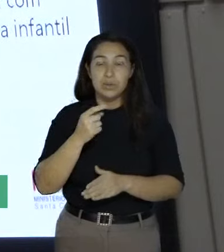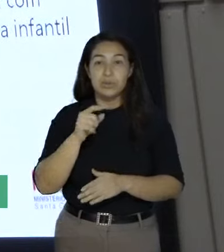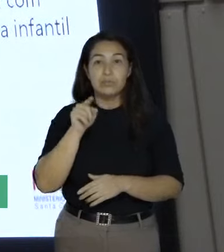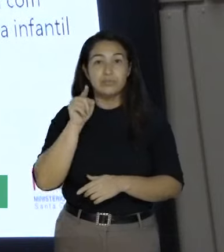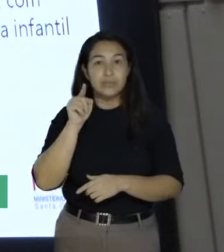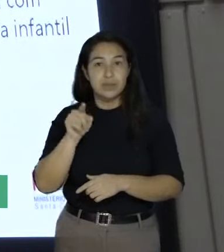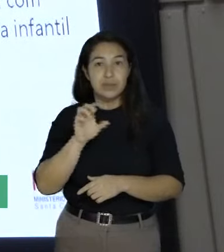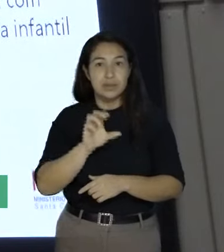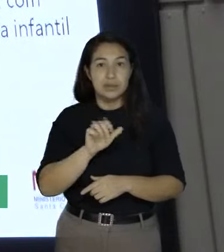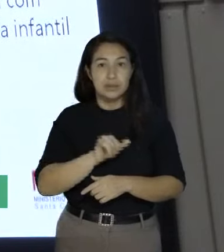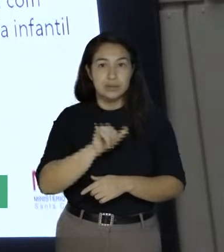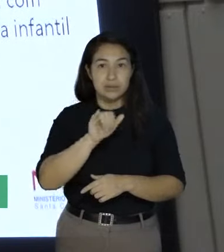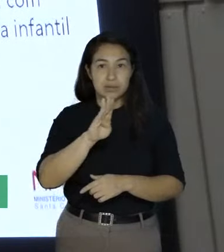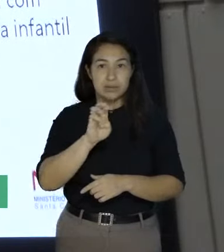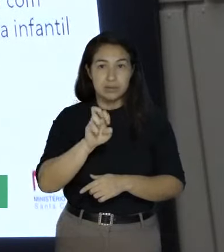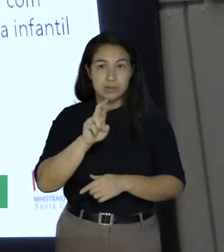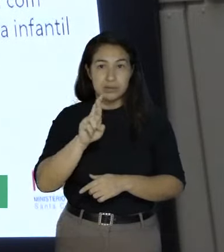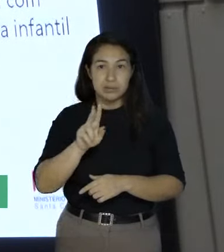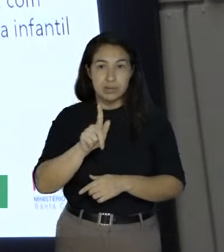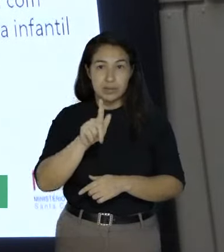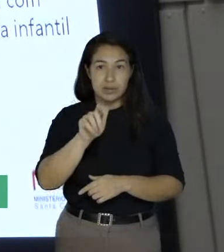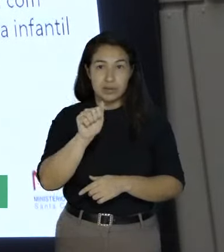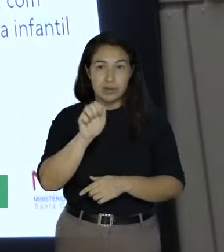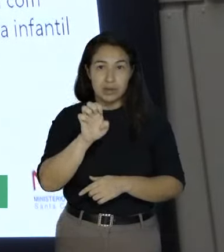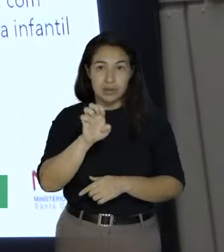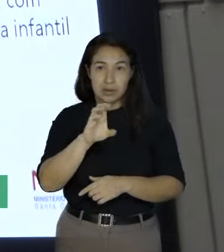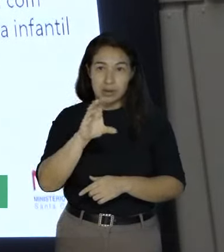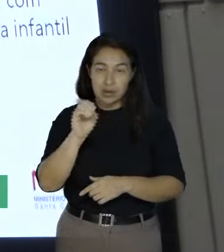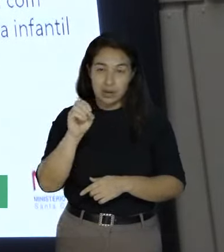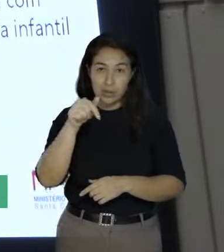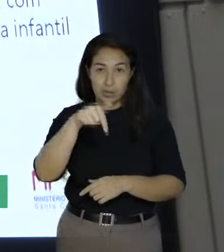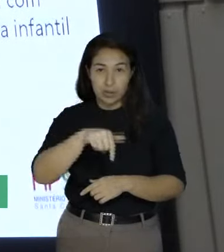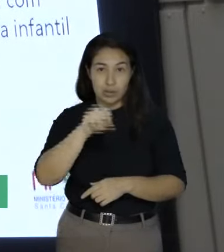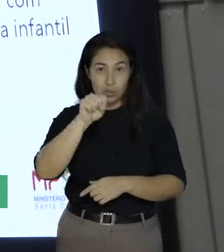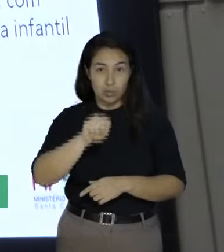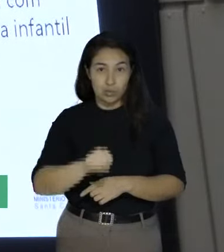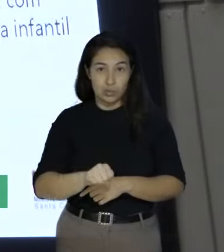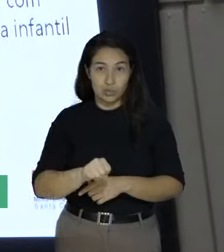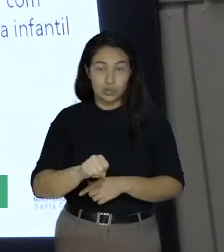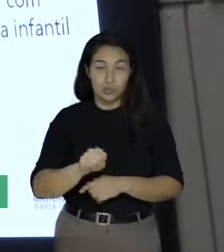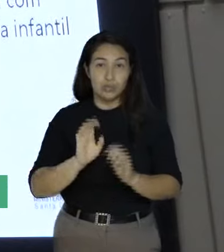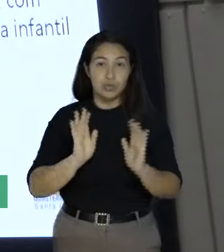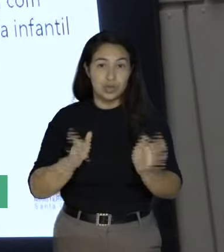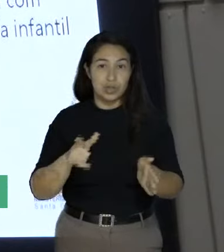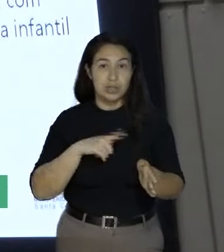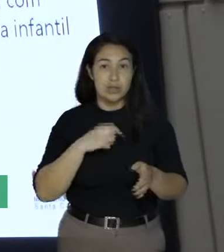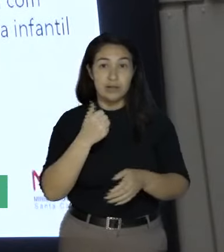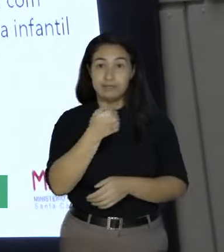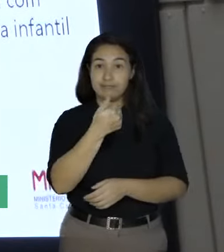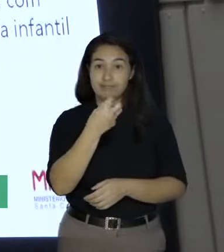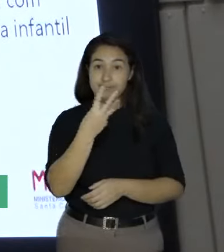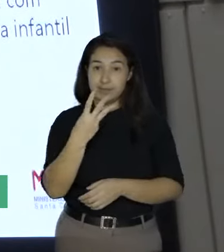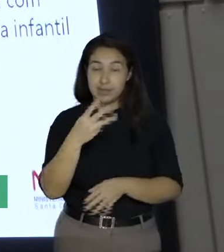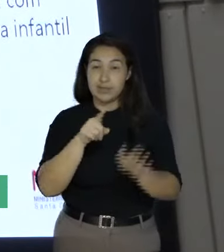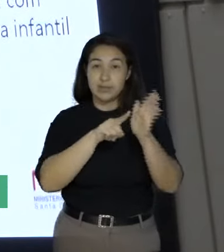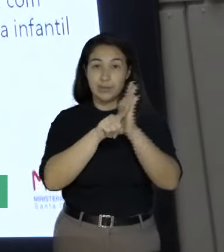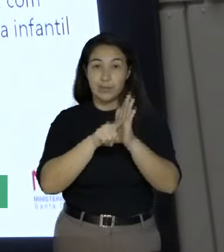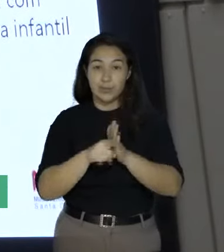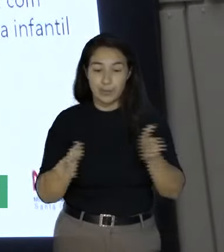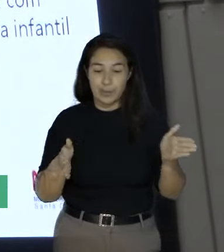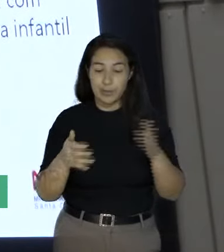sul do Brasil e desde então nós já instauramos três investigações em um ano